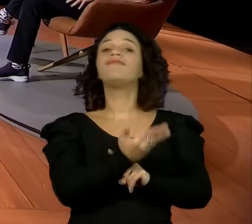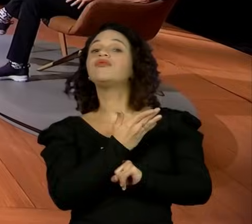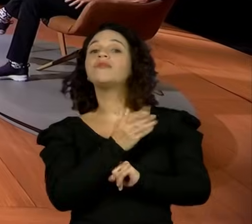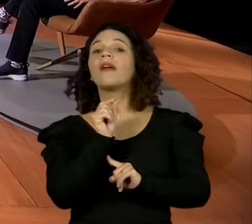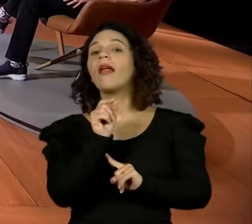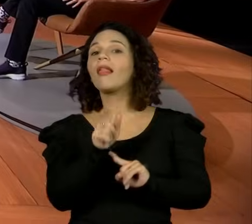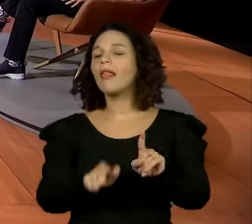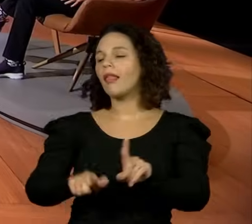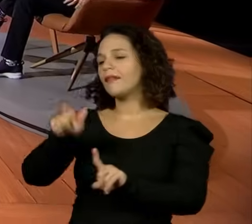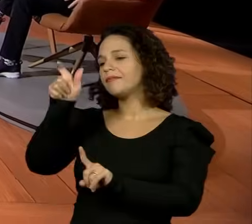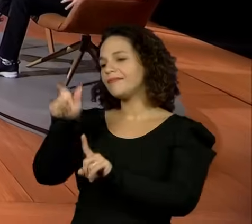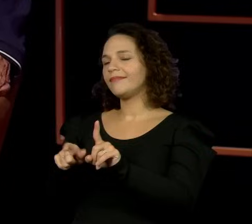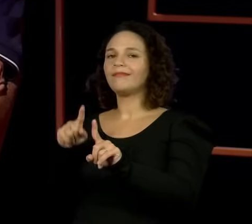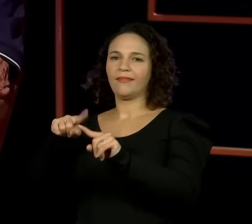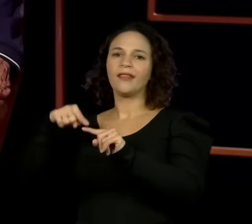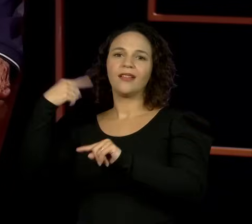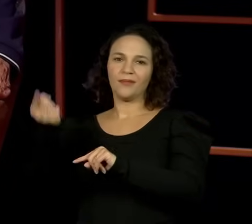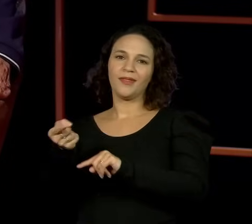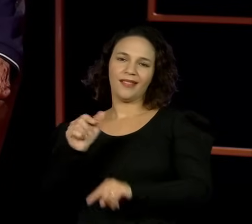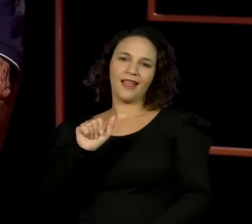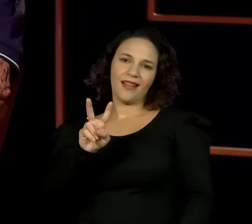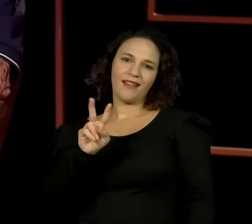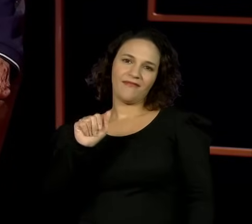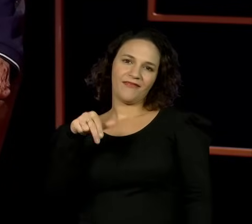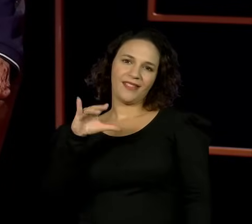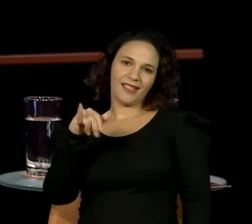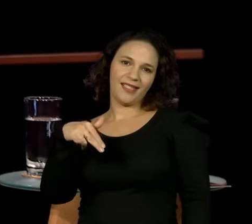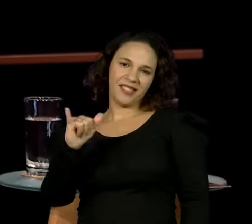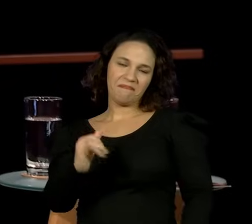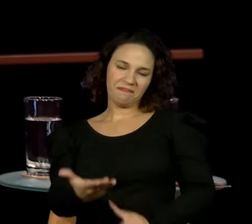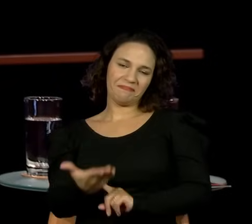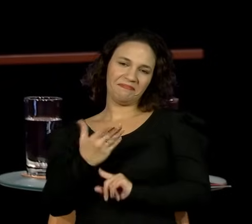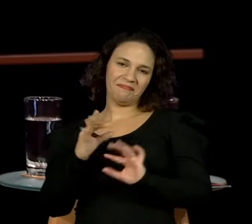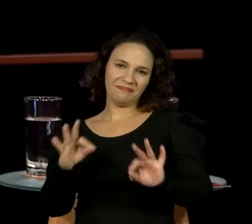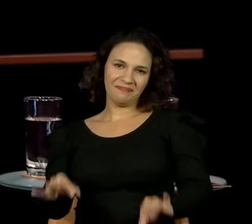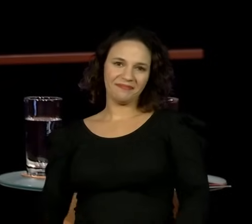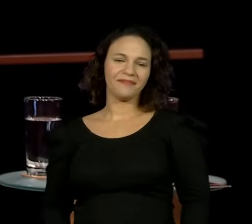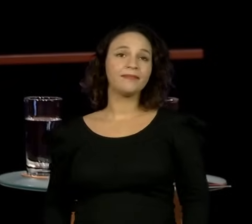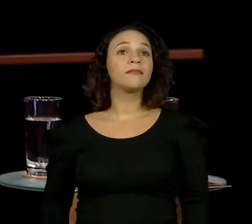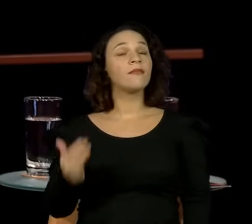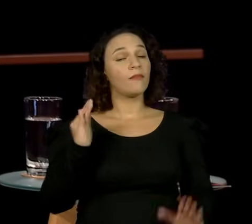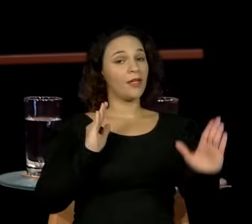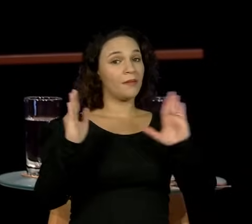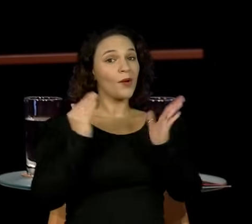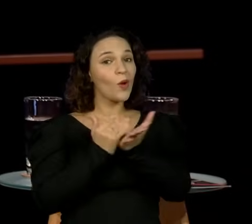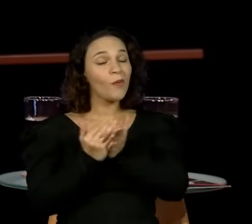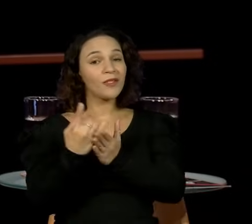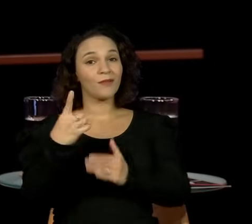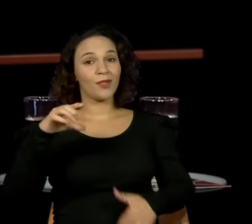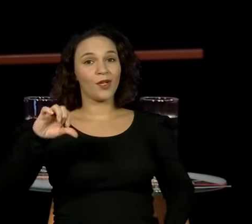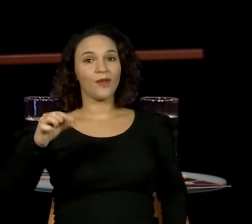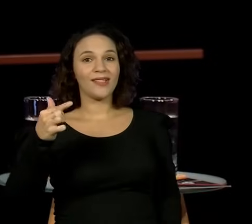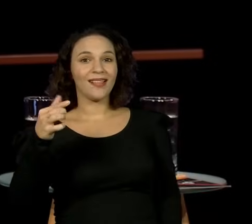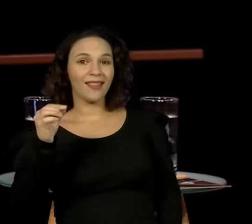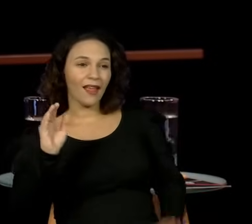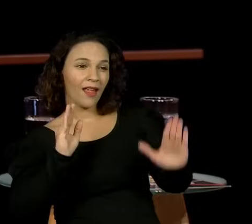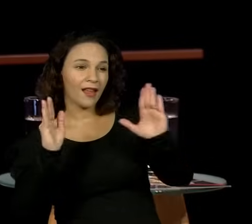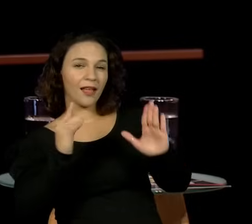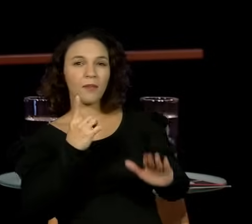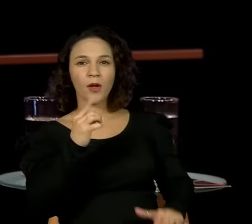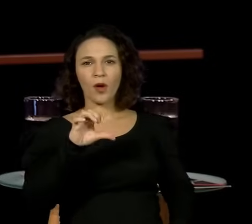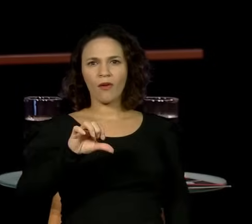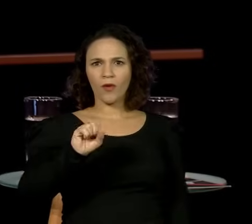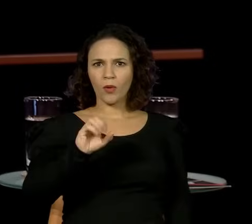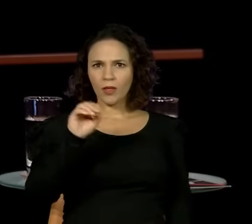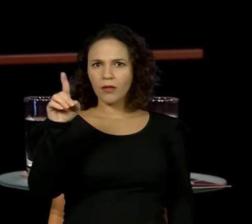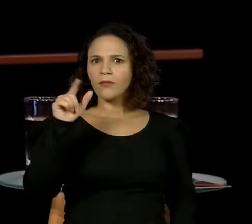fundamental depois do Walter Avancini. Agora, entre o início dos anos 70 e o final dos anos 80, você atuou em